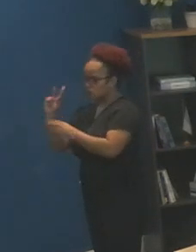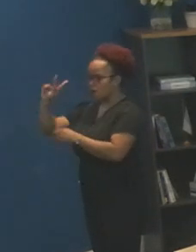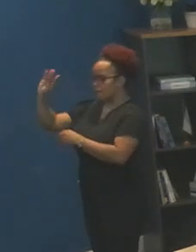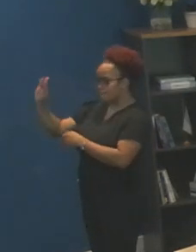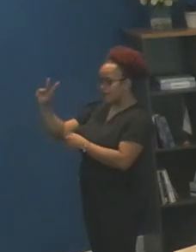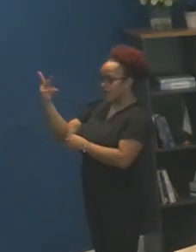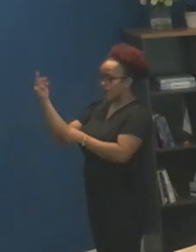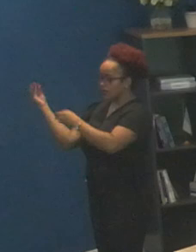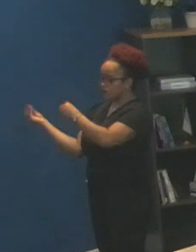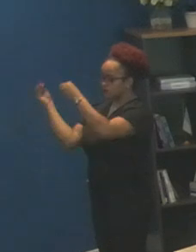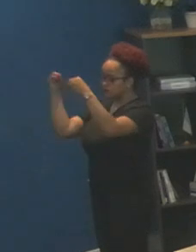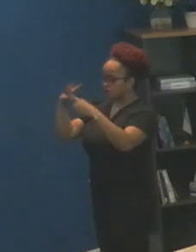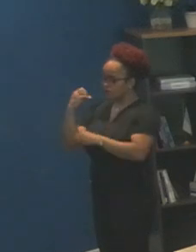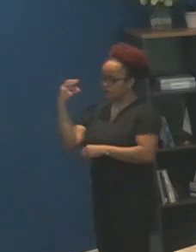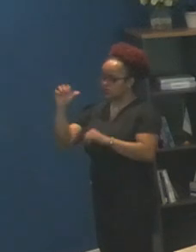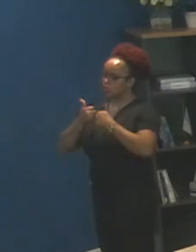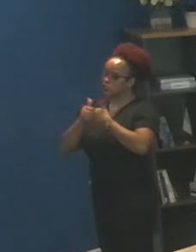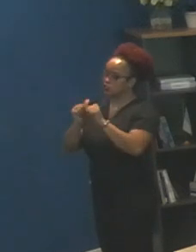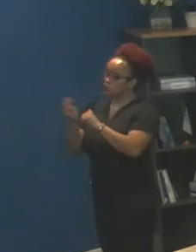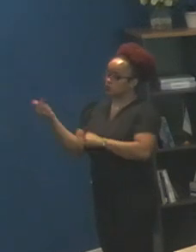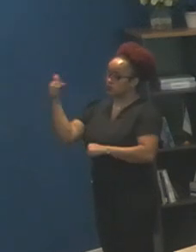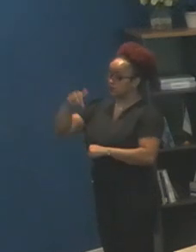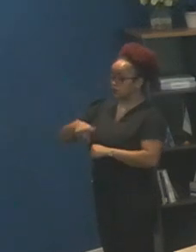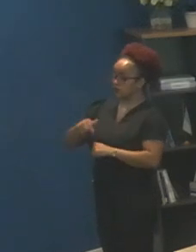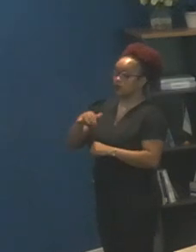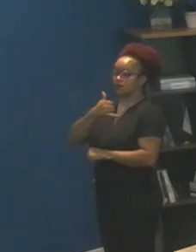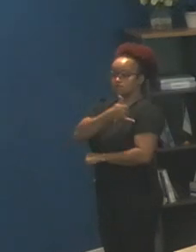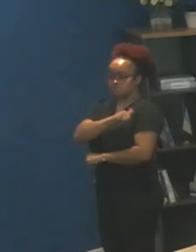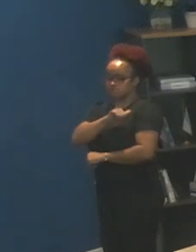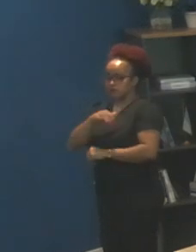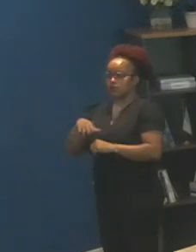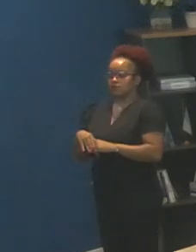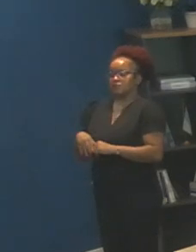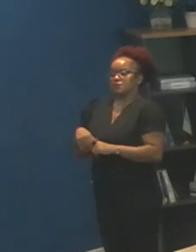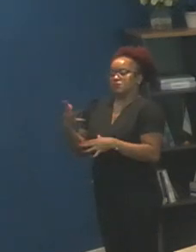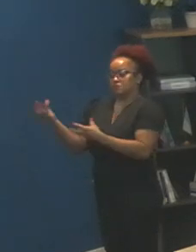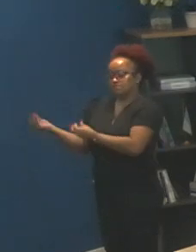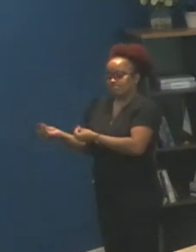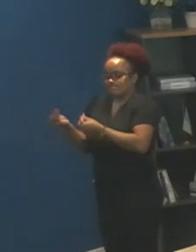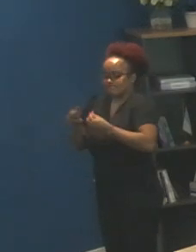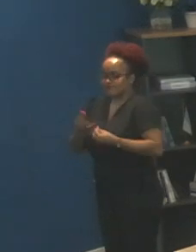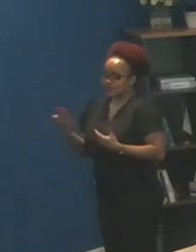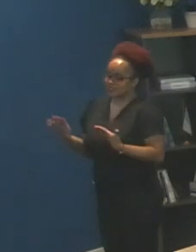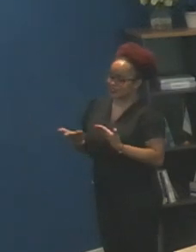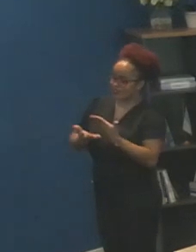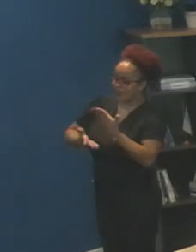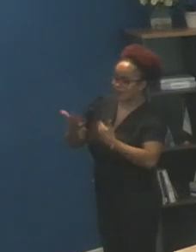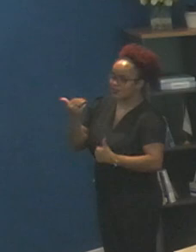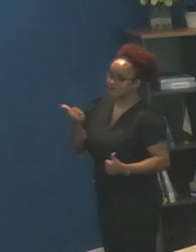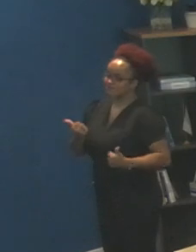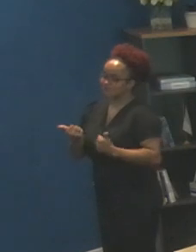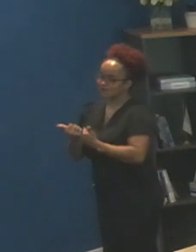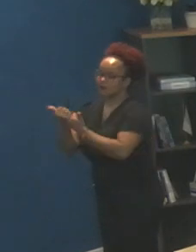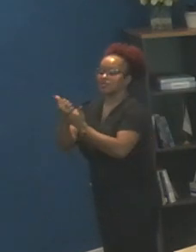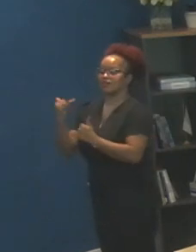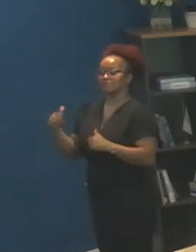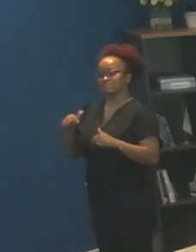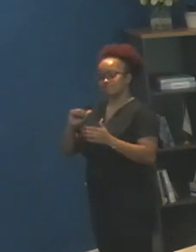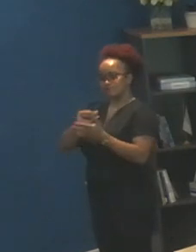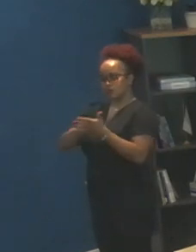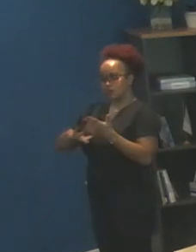ontem, de um ônibus, para vir para cá nos premiar com esse trabalho tão